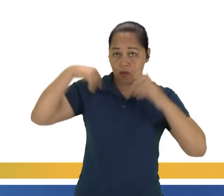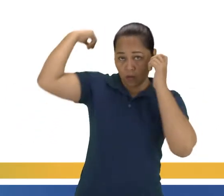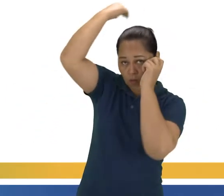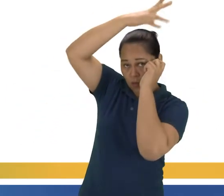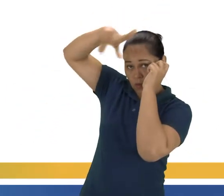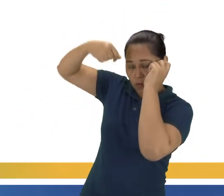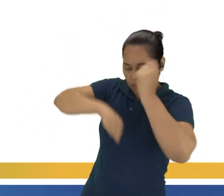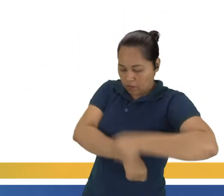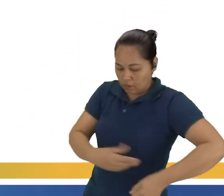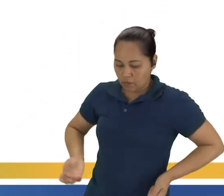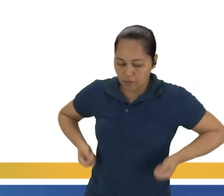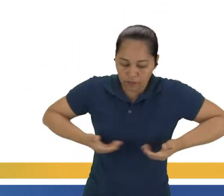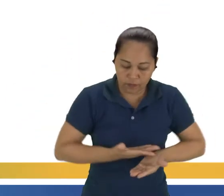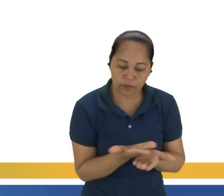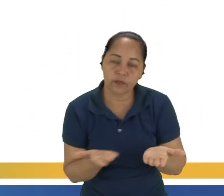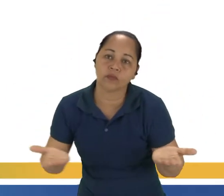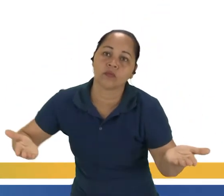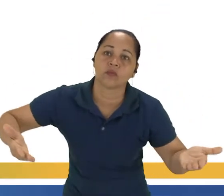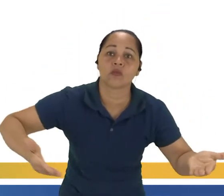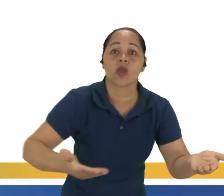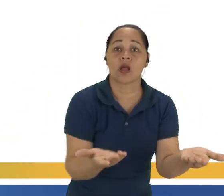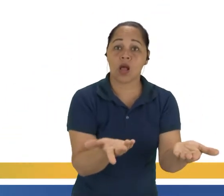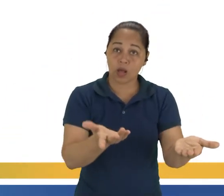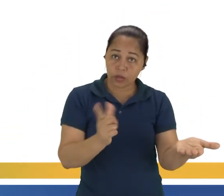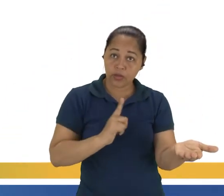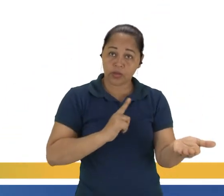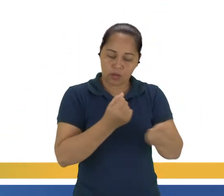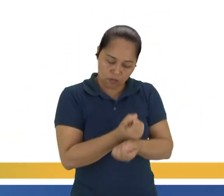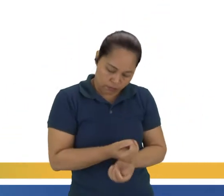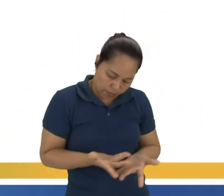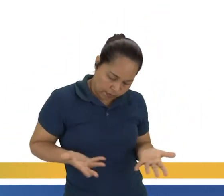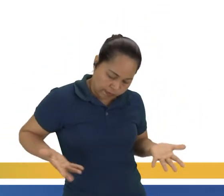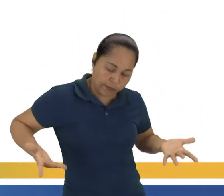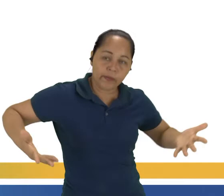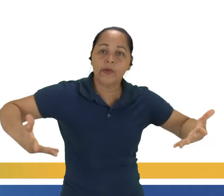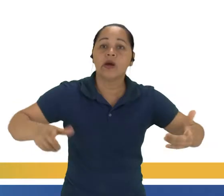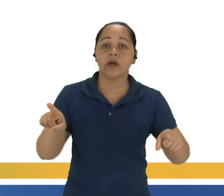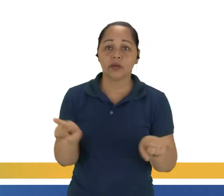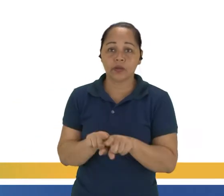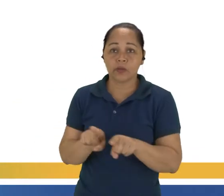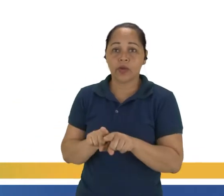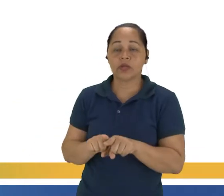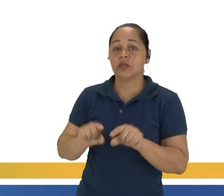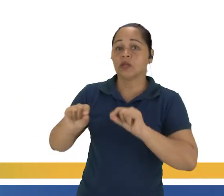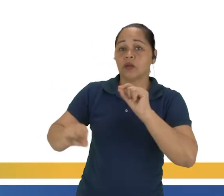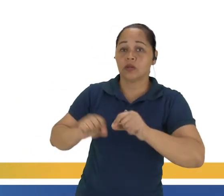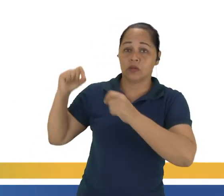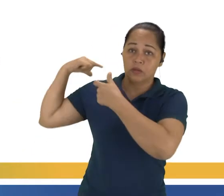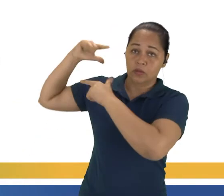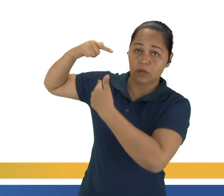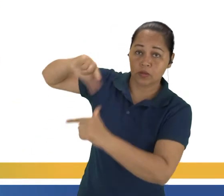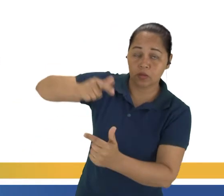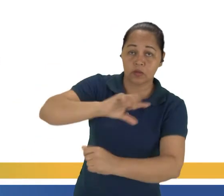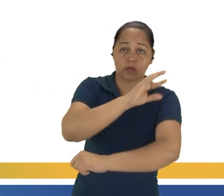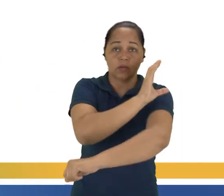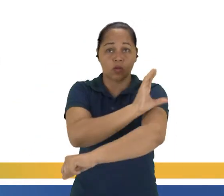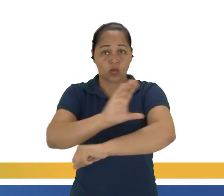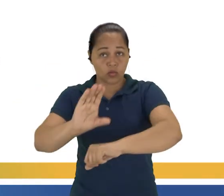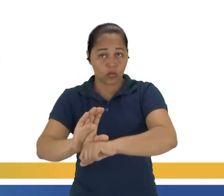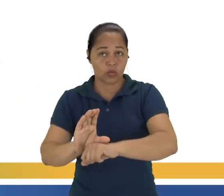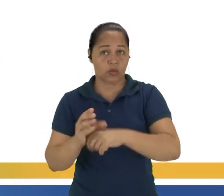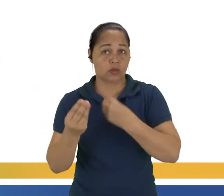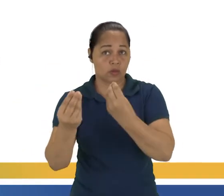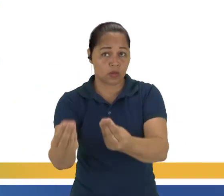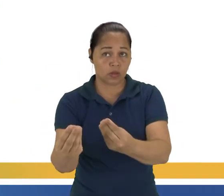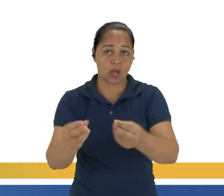são feitas oferendas e consultas espirituais através de jogos de búzios. São tradições culturais que foram elevadas para essa religiosidade.